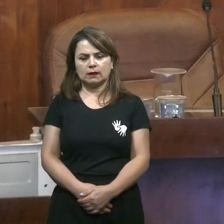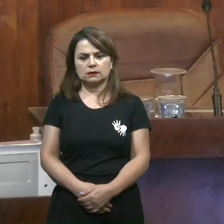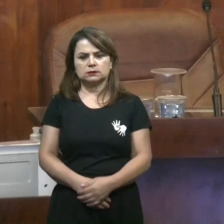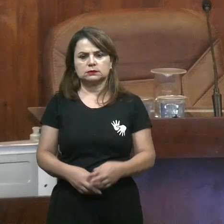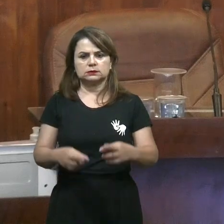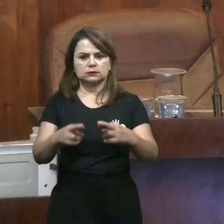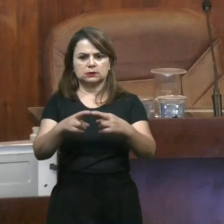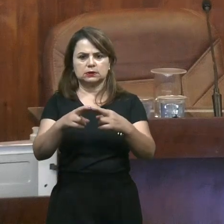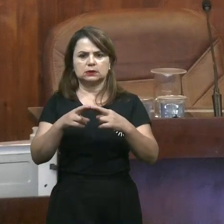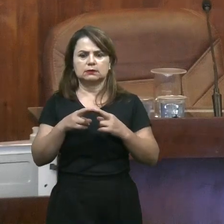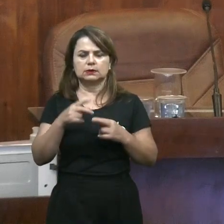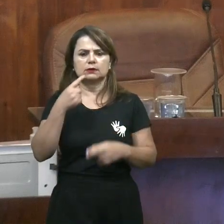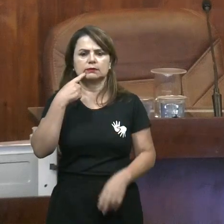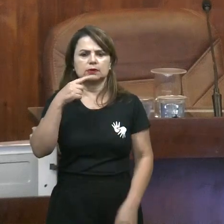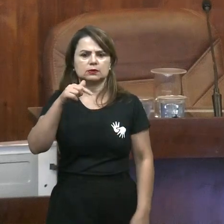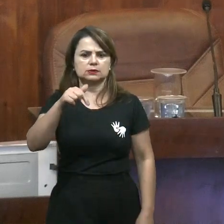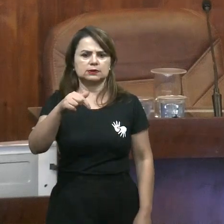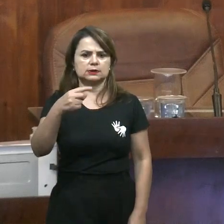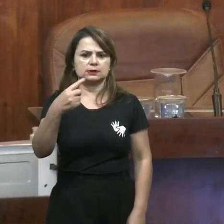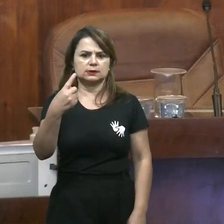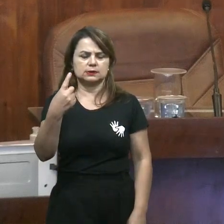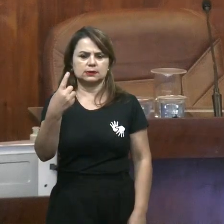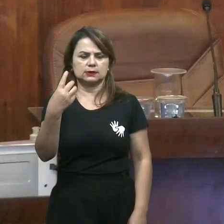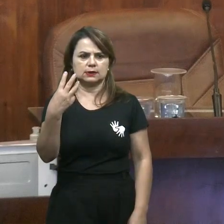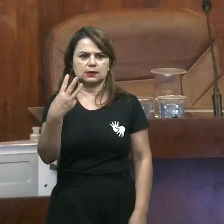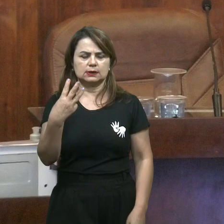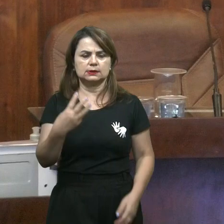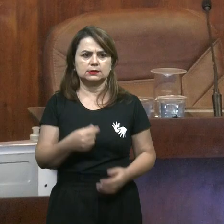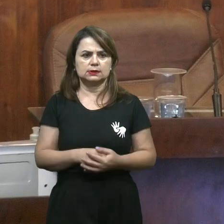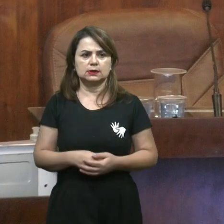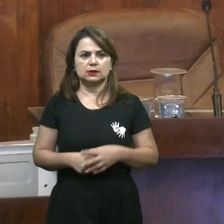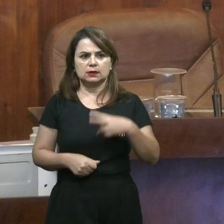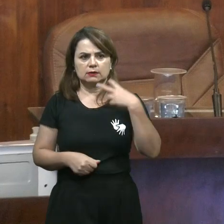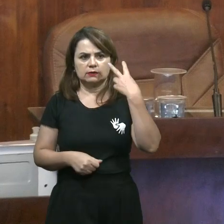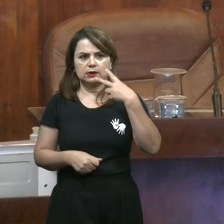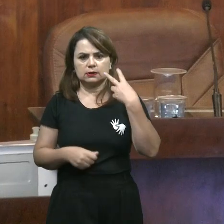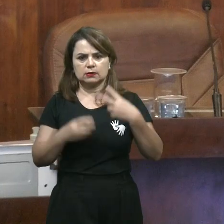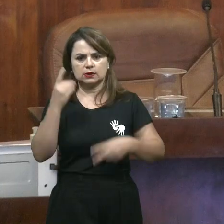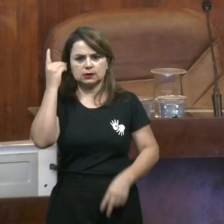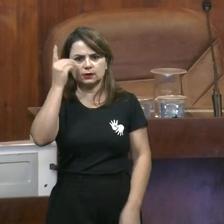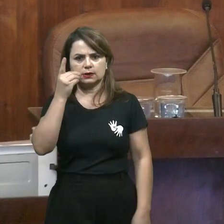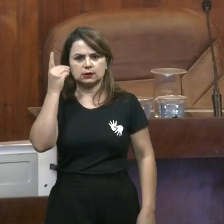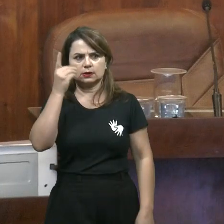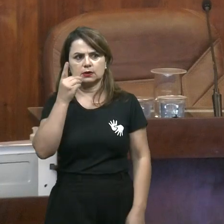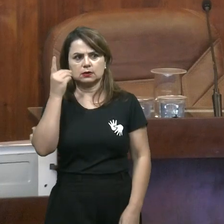Requerimento 1713, da vereadora professora Daniela.